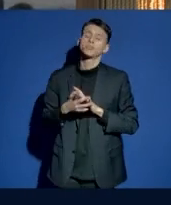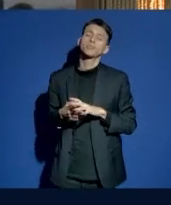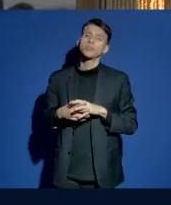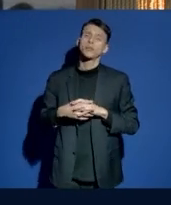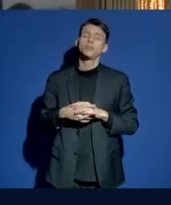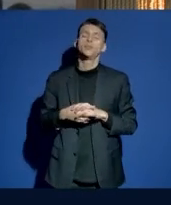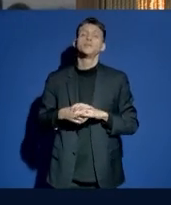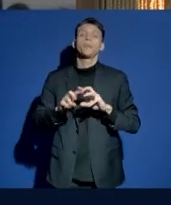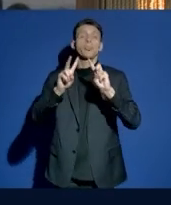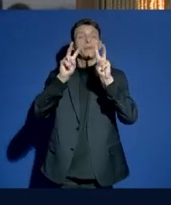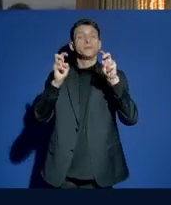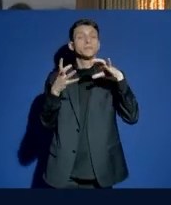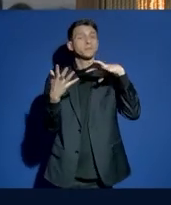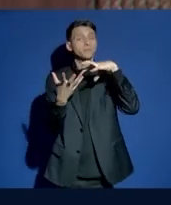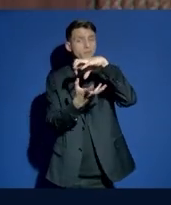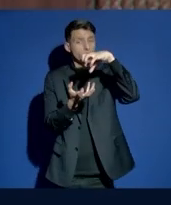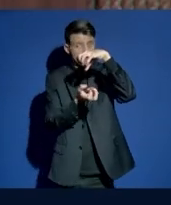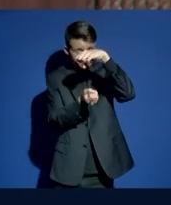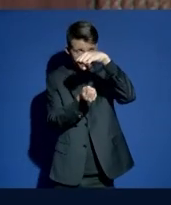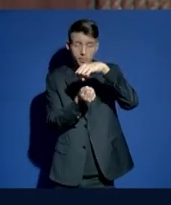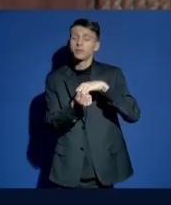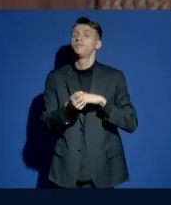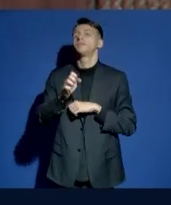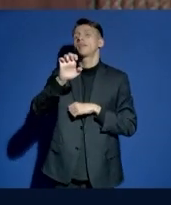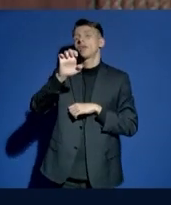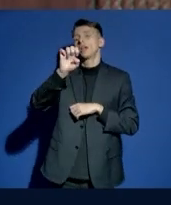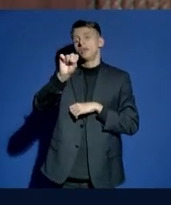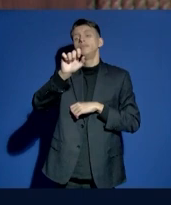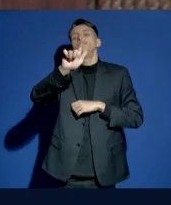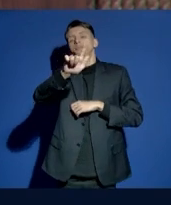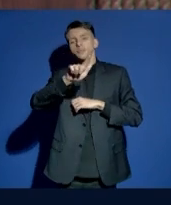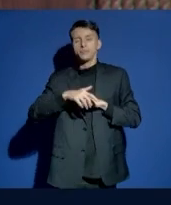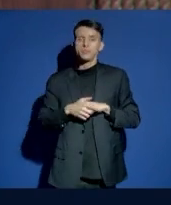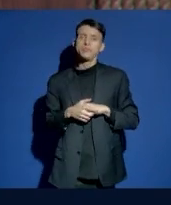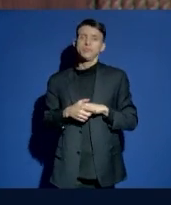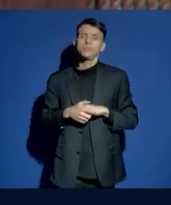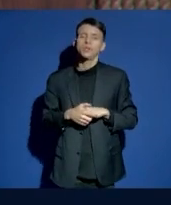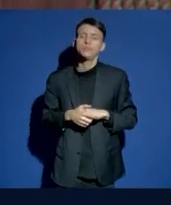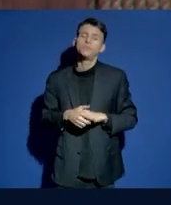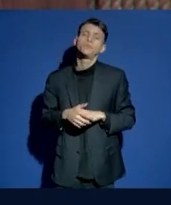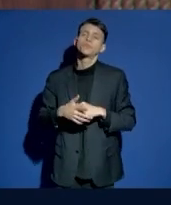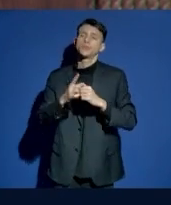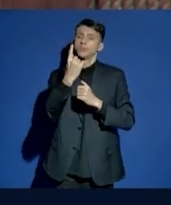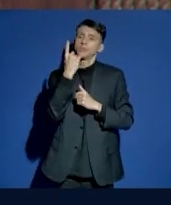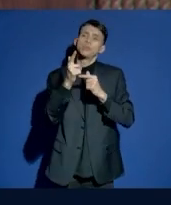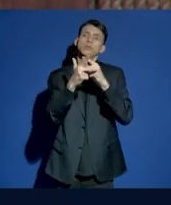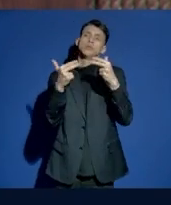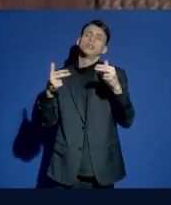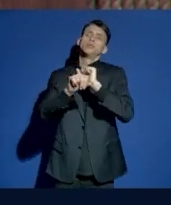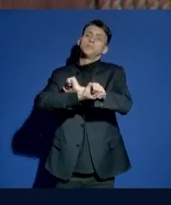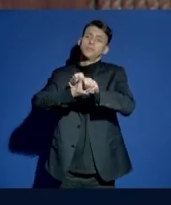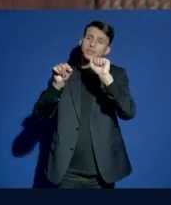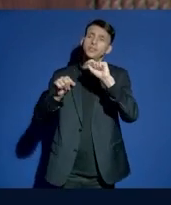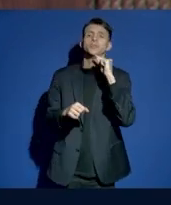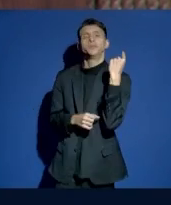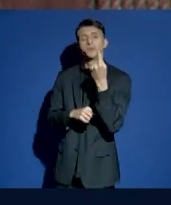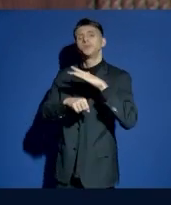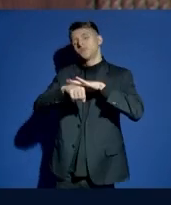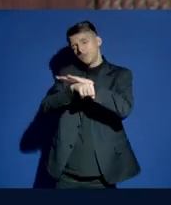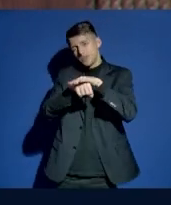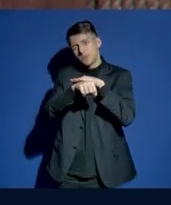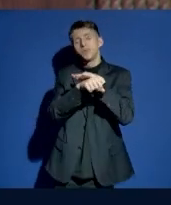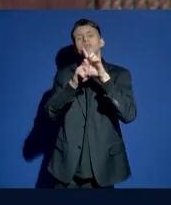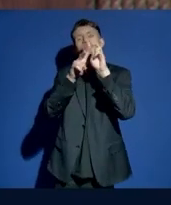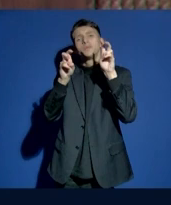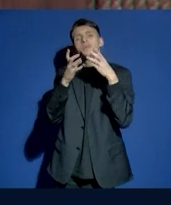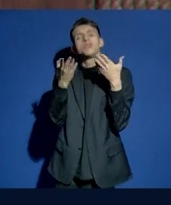no tema da sustentabilidade, né, ou no ESG, né, alguns dos painéis hoje pela manhã, acho que a gente, acho que tem uma coisa